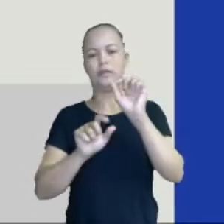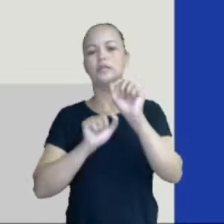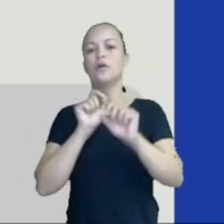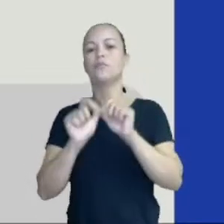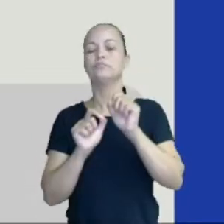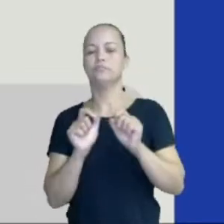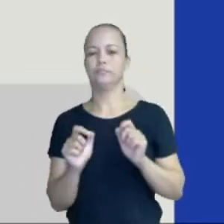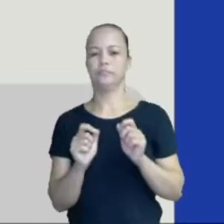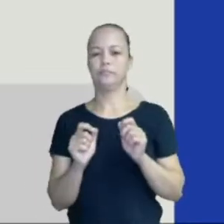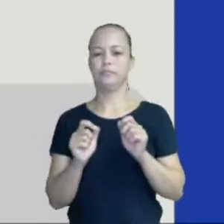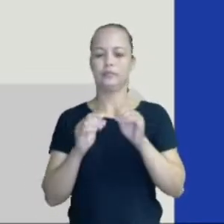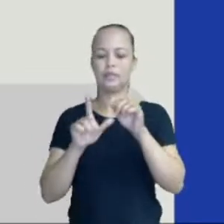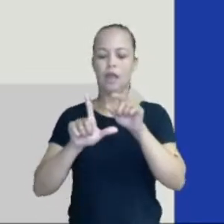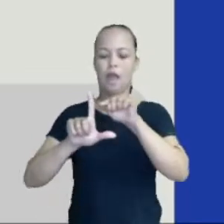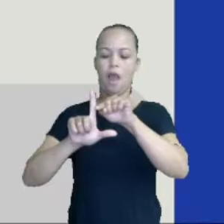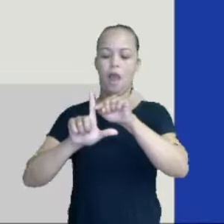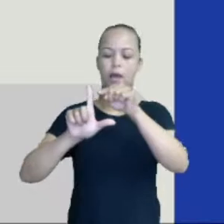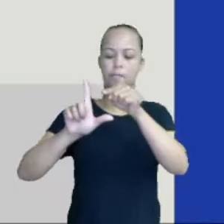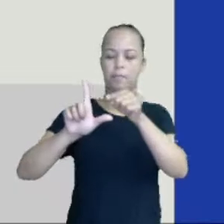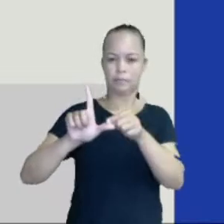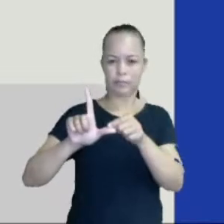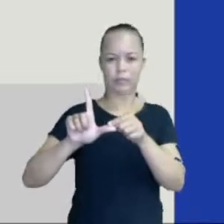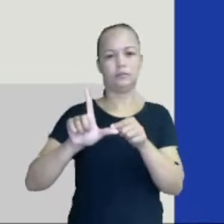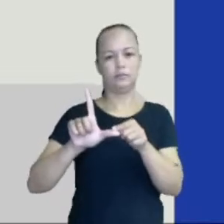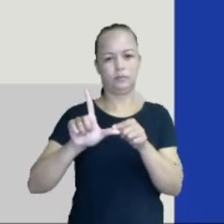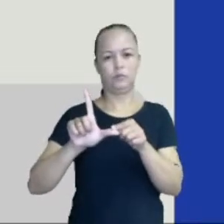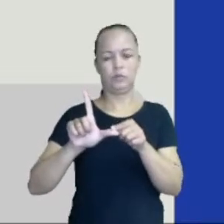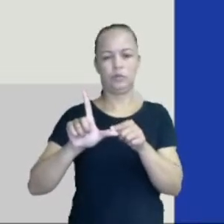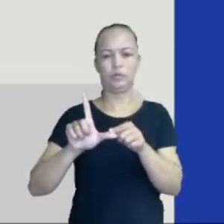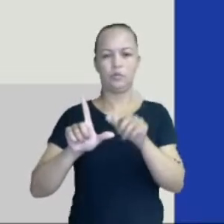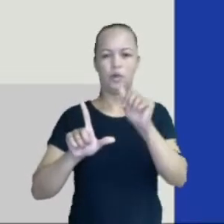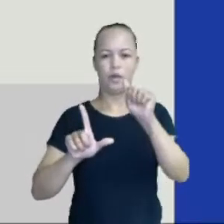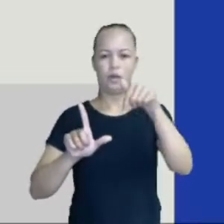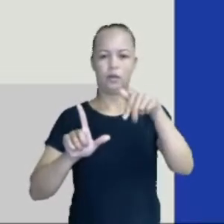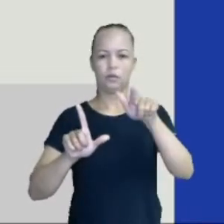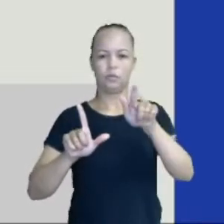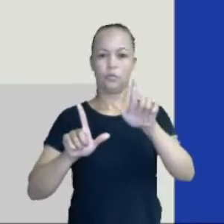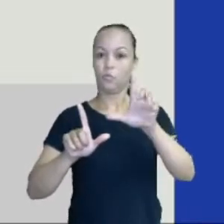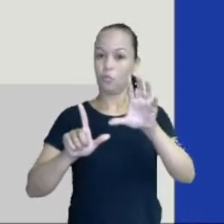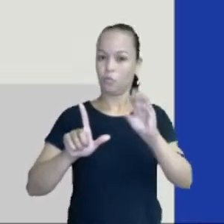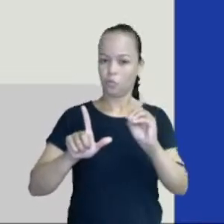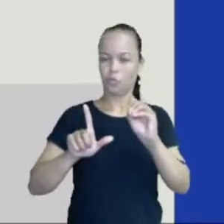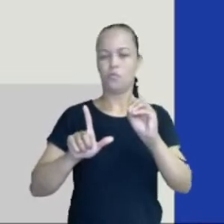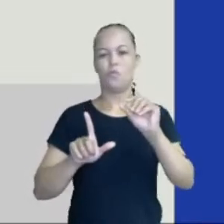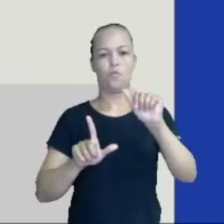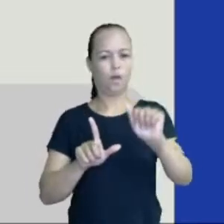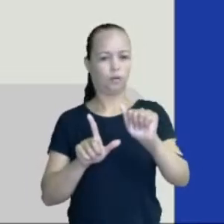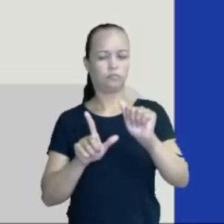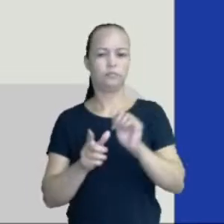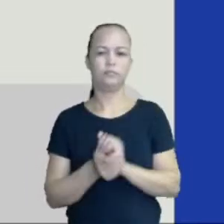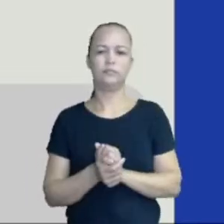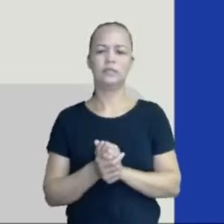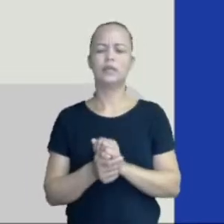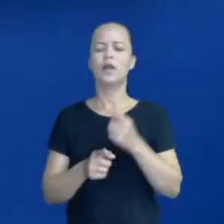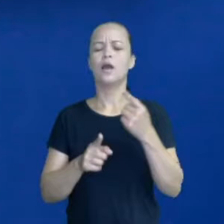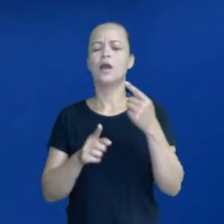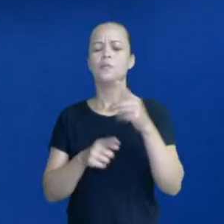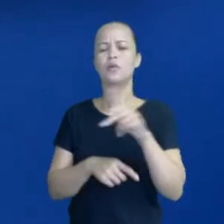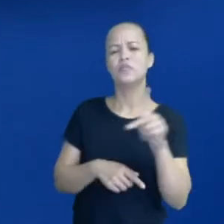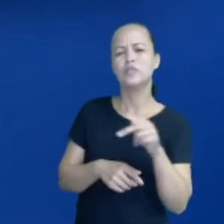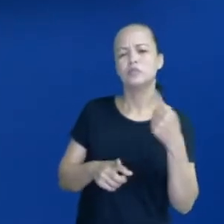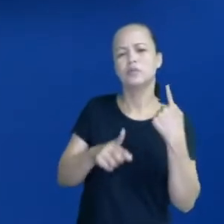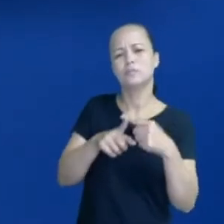ter o quê? A abertura deste ângulo, que eu chamo de quê? Ângulo A. Ô, professora, porque esse A está aqui